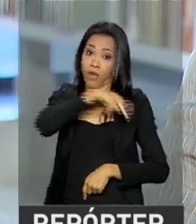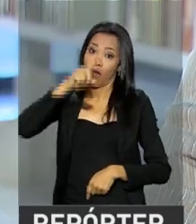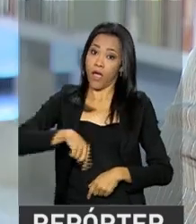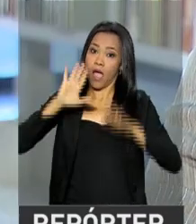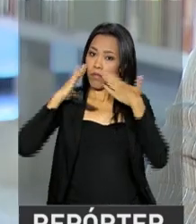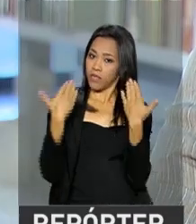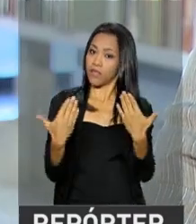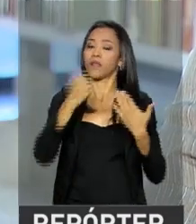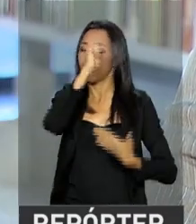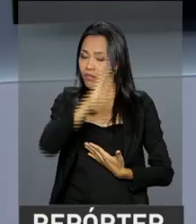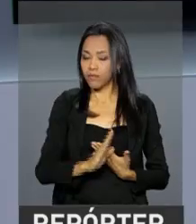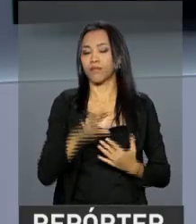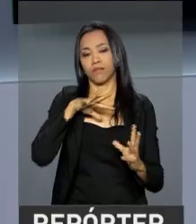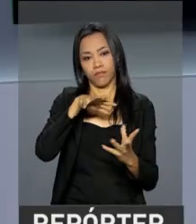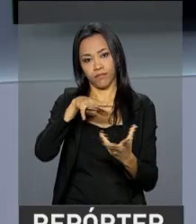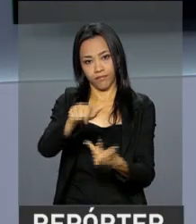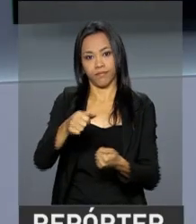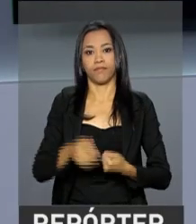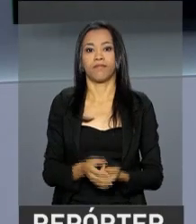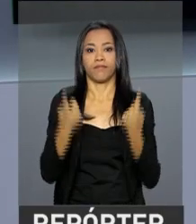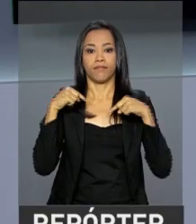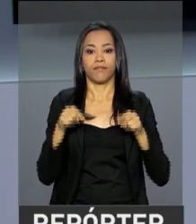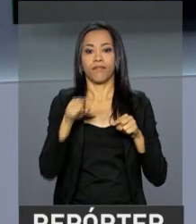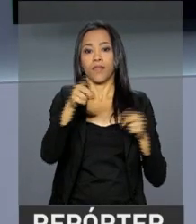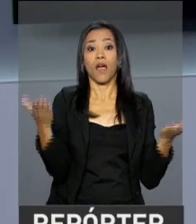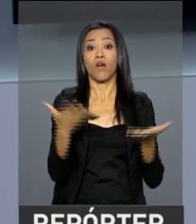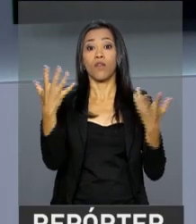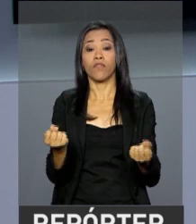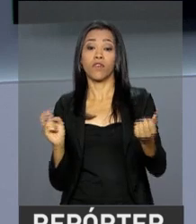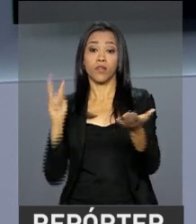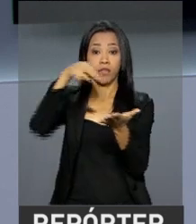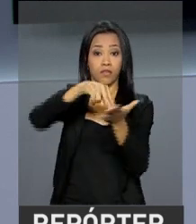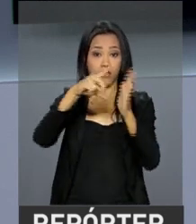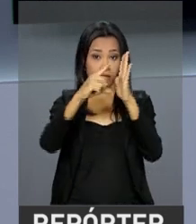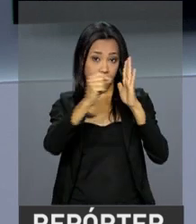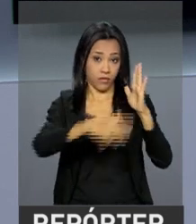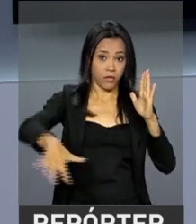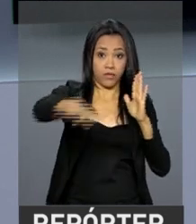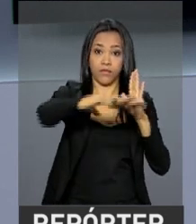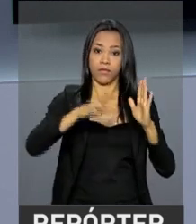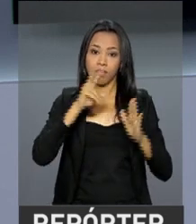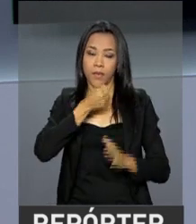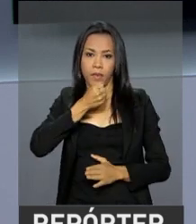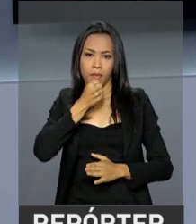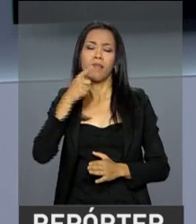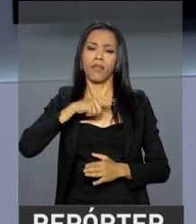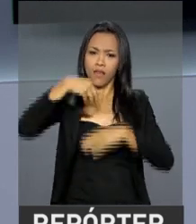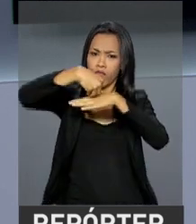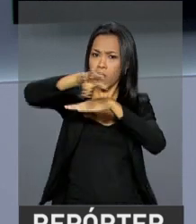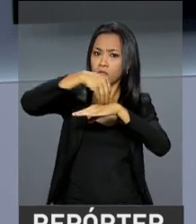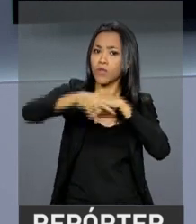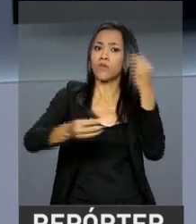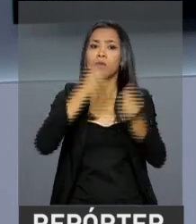Brasil que é multilateral e nós vamos ao vivo agora ao Palácio do Planalto Onde está o repórter João Pedro Neto ele tem informações